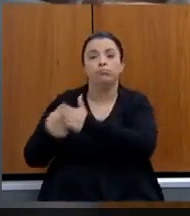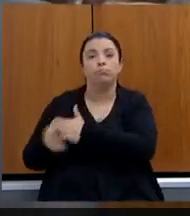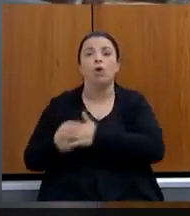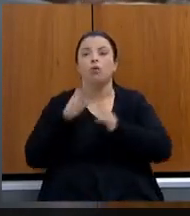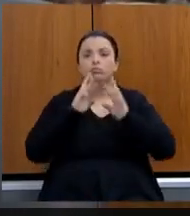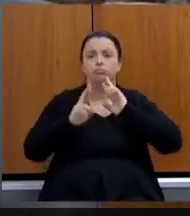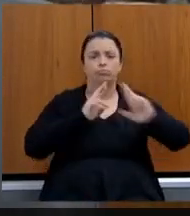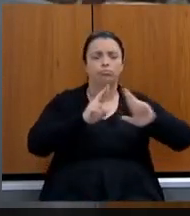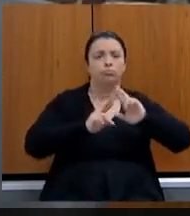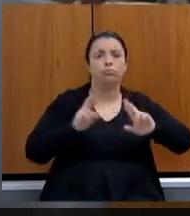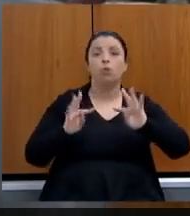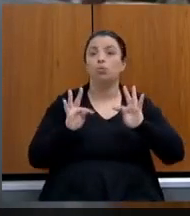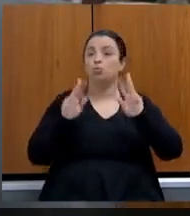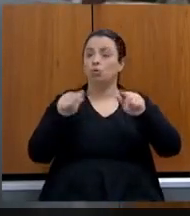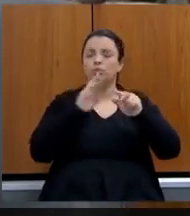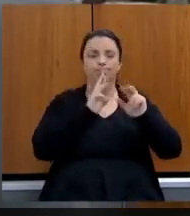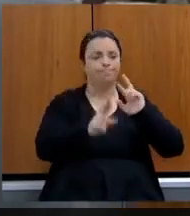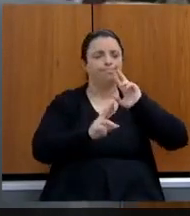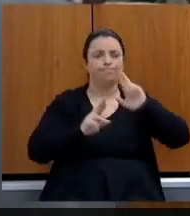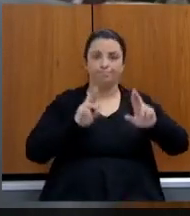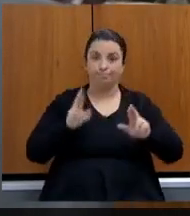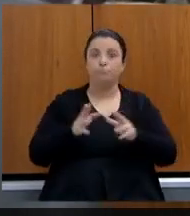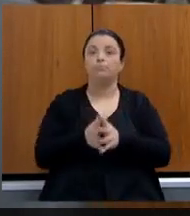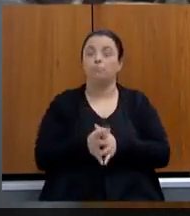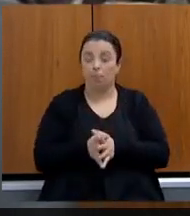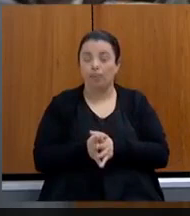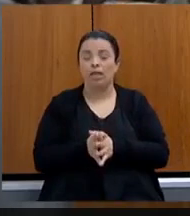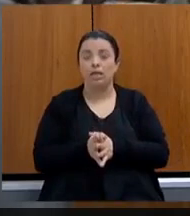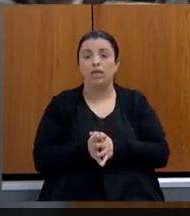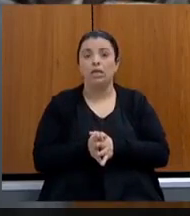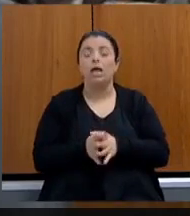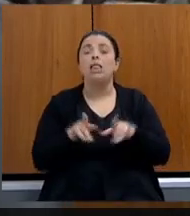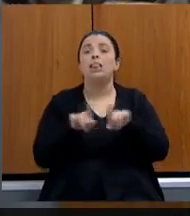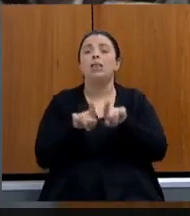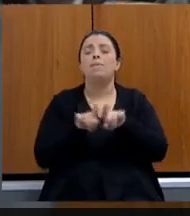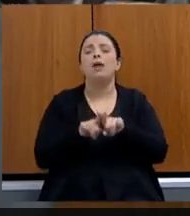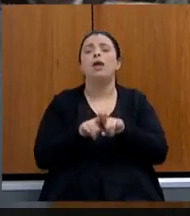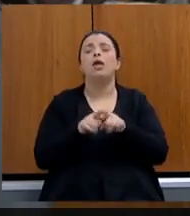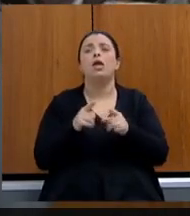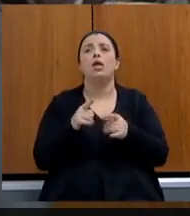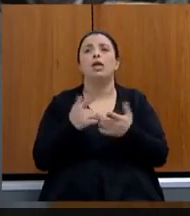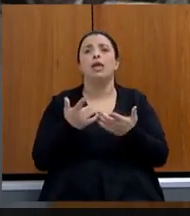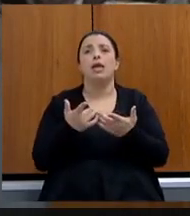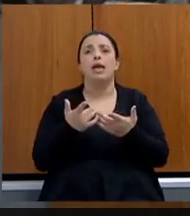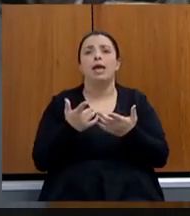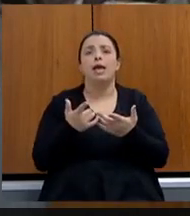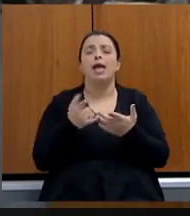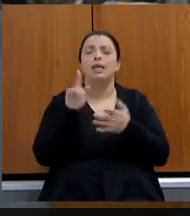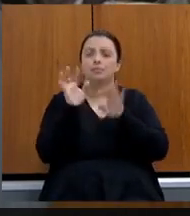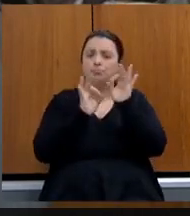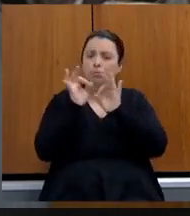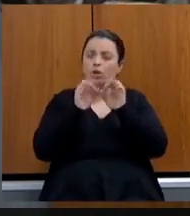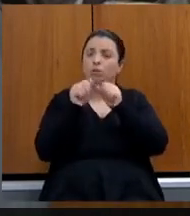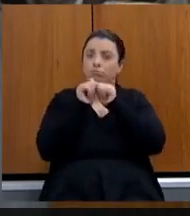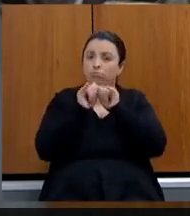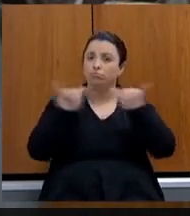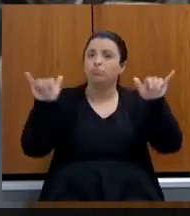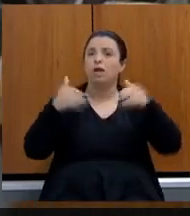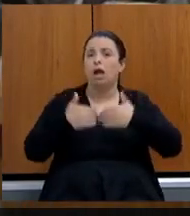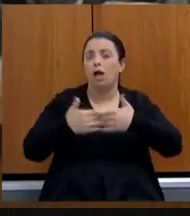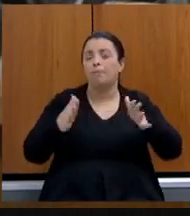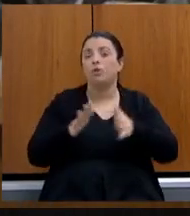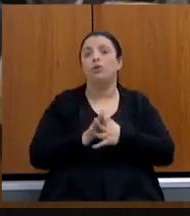prefeito ou nenhum secretário nesse mesmo momento em também que fazíamos o lançamento dessa política tivemos